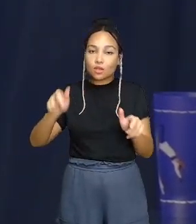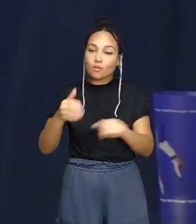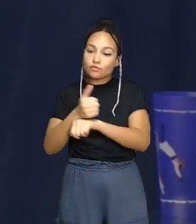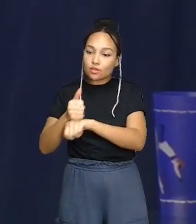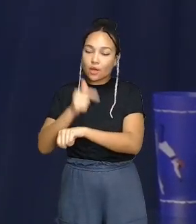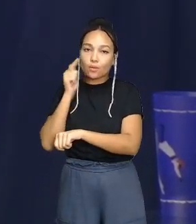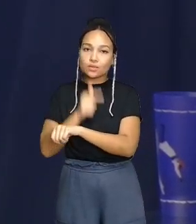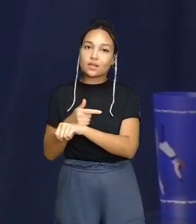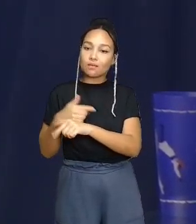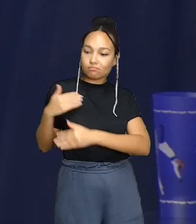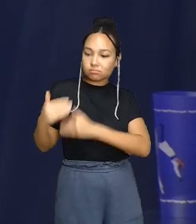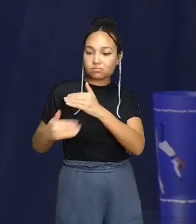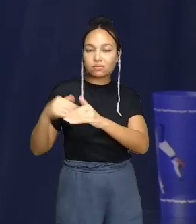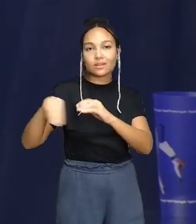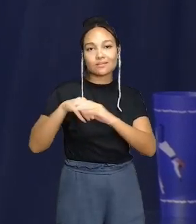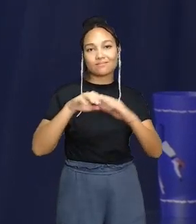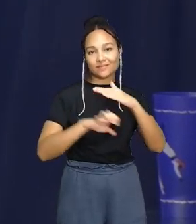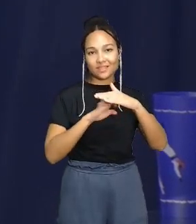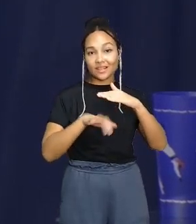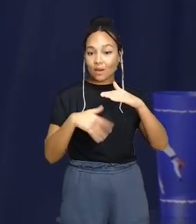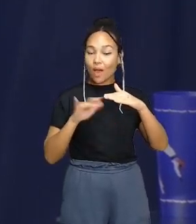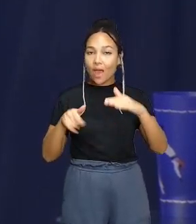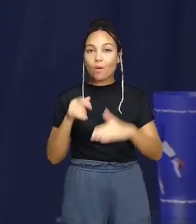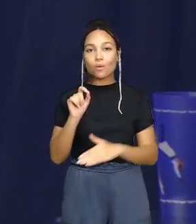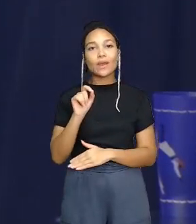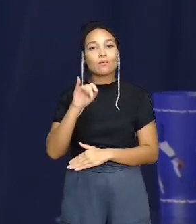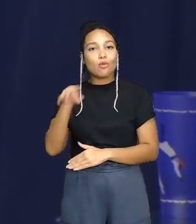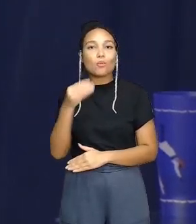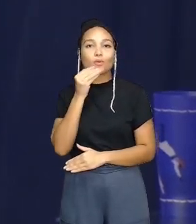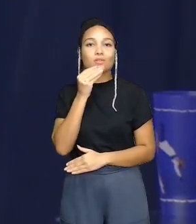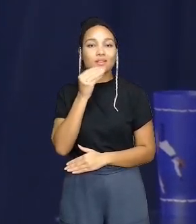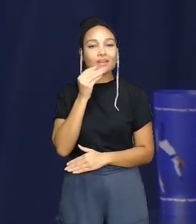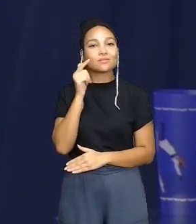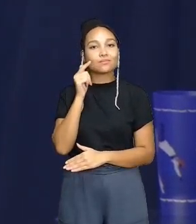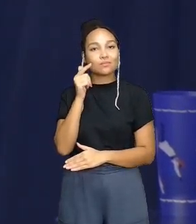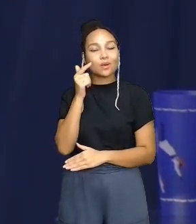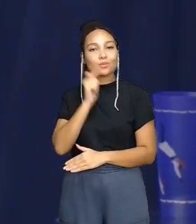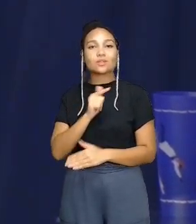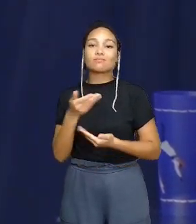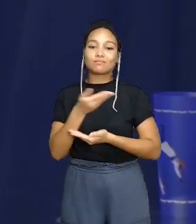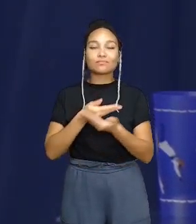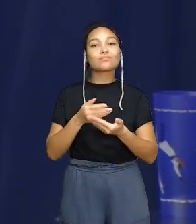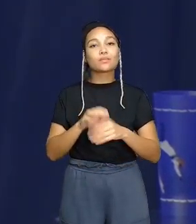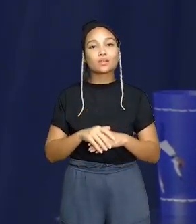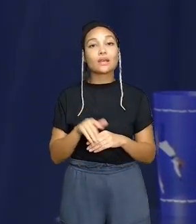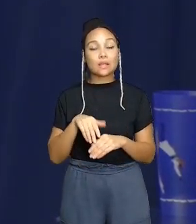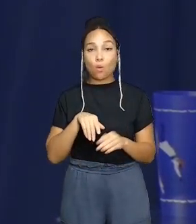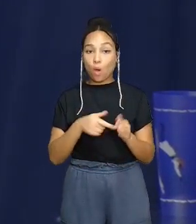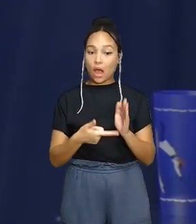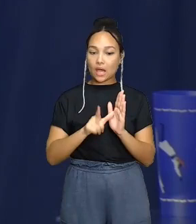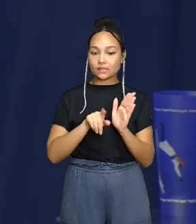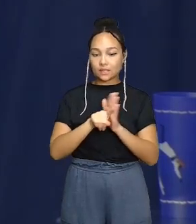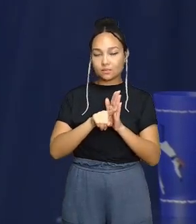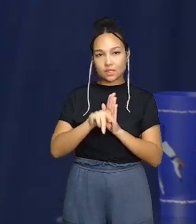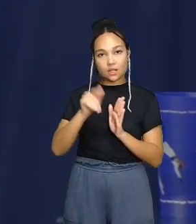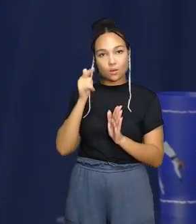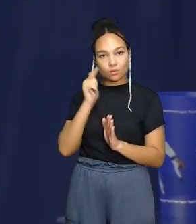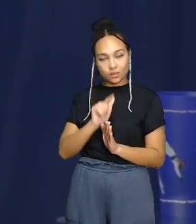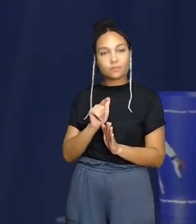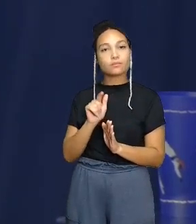empresas. Então, acho que isso é uma ótima oportunidade também. E um ano antes dessa pesquisa ser realizada, ela foi feita em